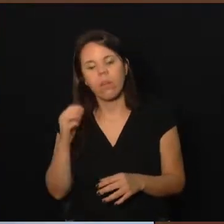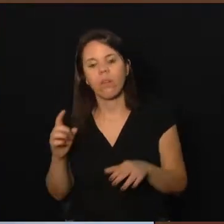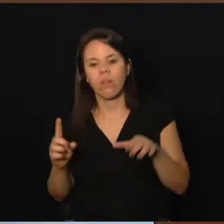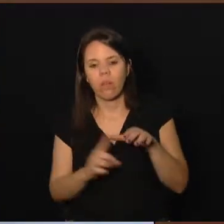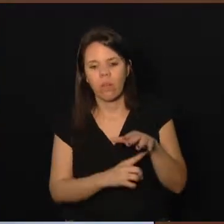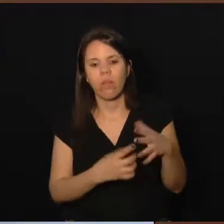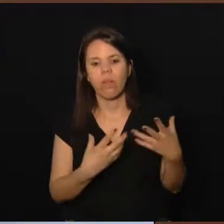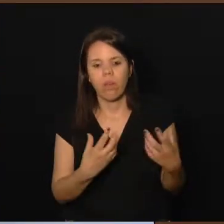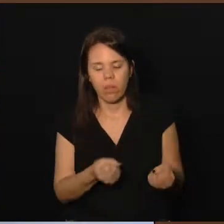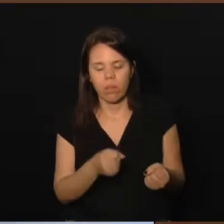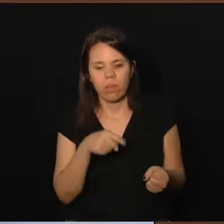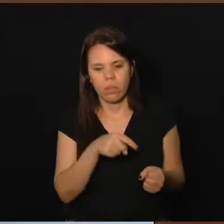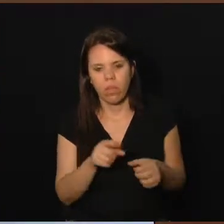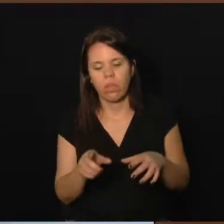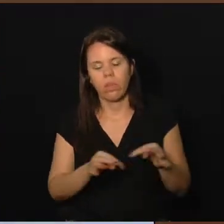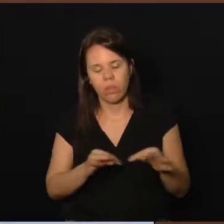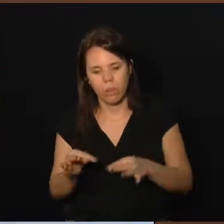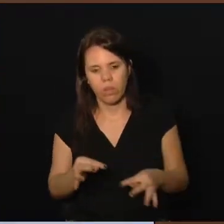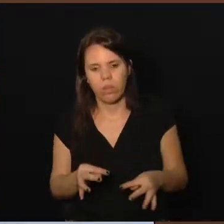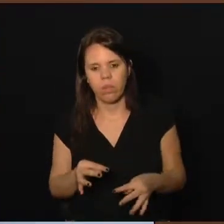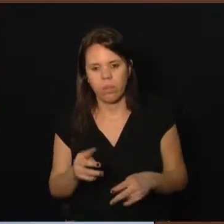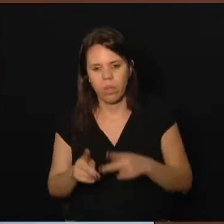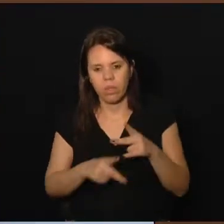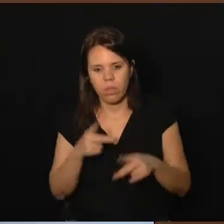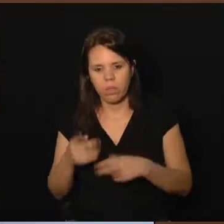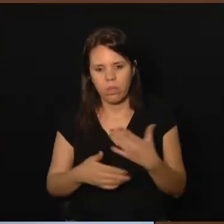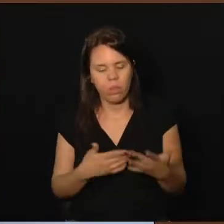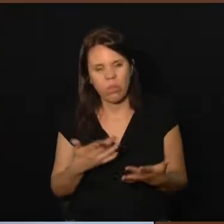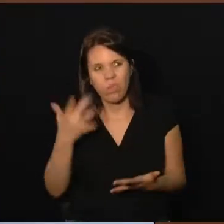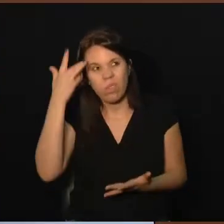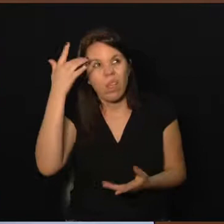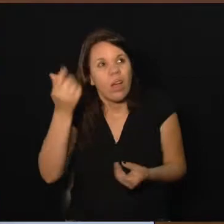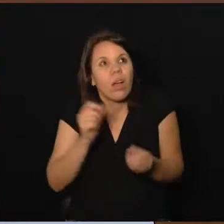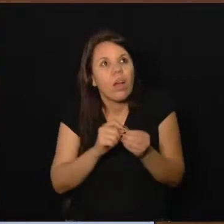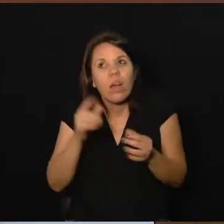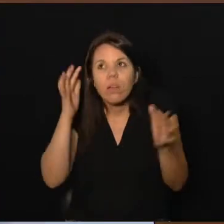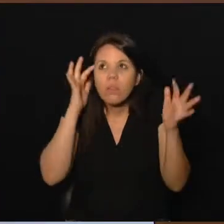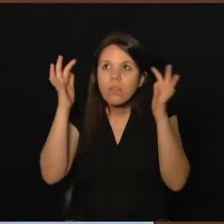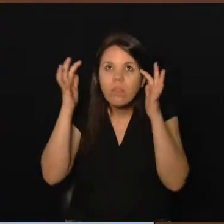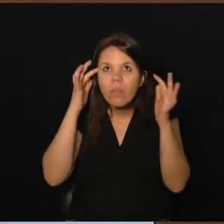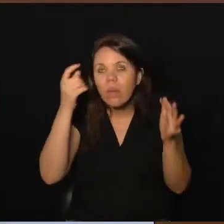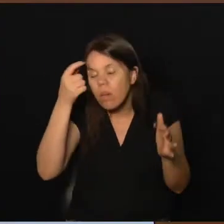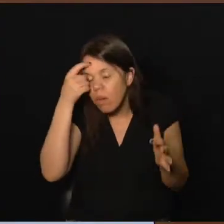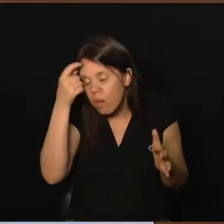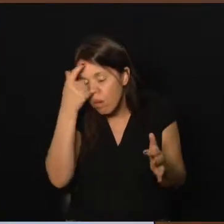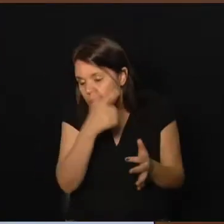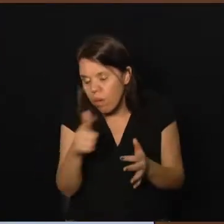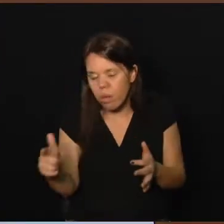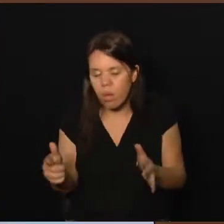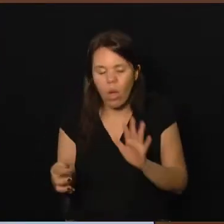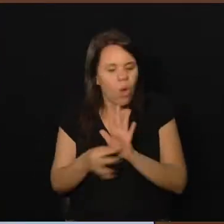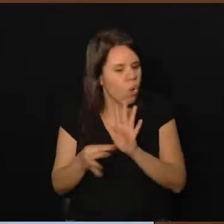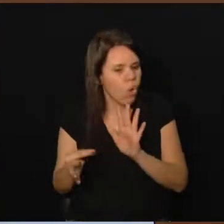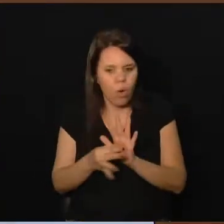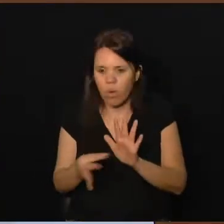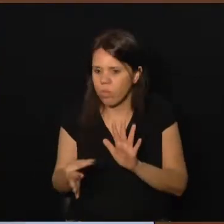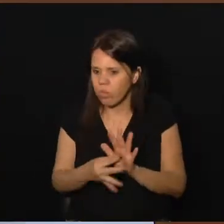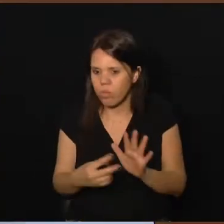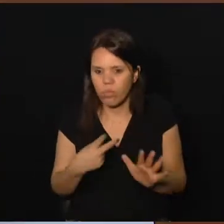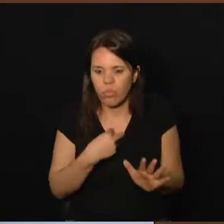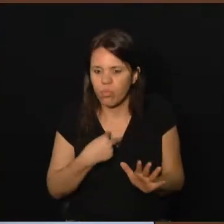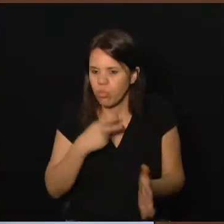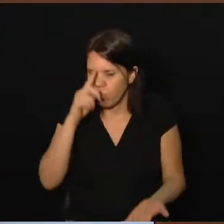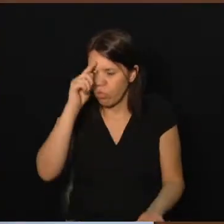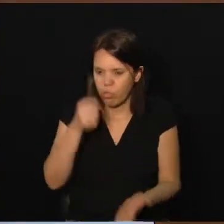voluntária. Entendeu? A pessoa não tem discernimento. Ela não pode opinar, não pode escolher,